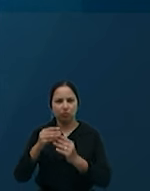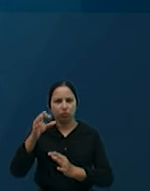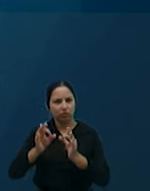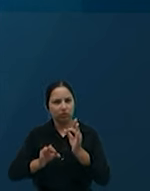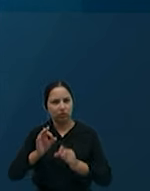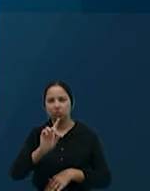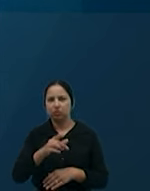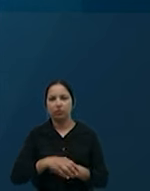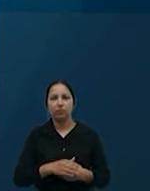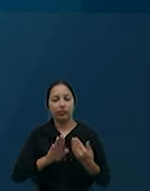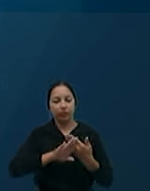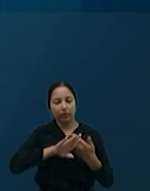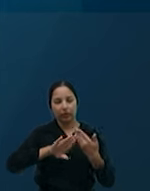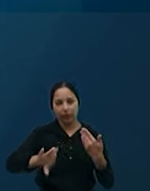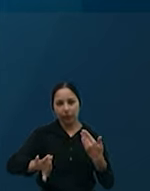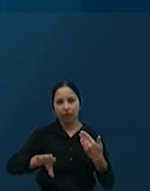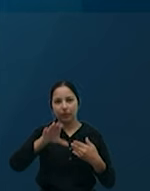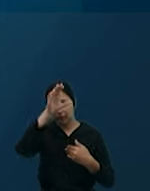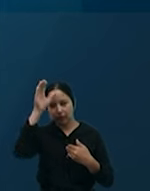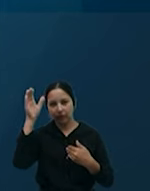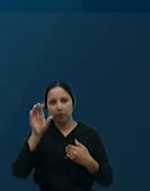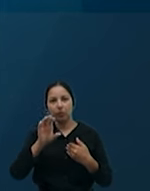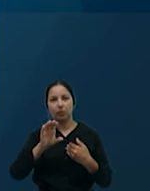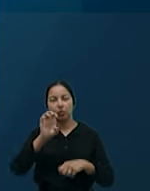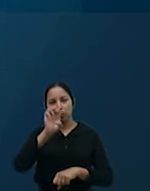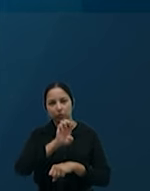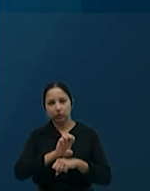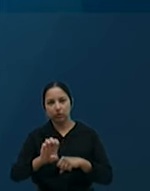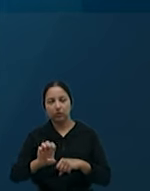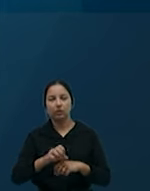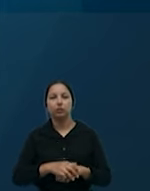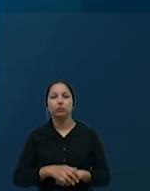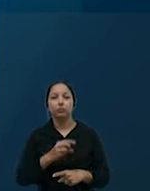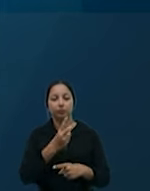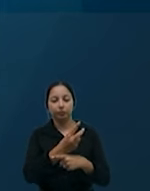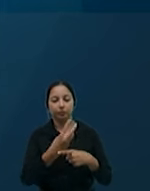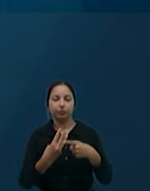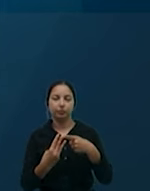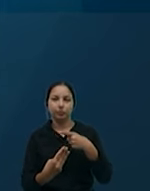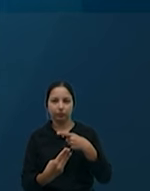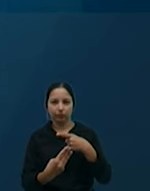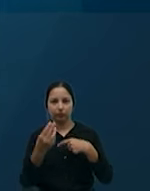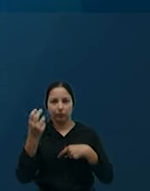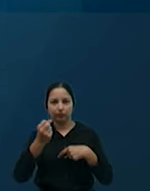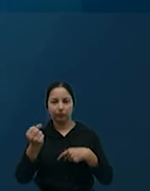do Estado. Lembrando sempre, 2/3 dos beneficiários ganham salário mínimo